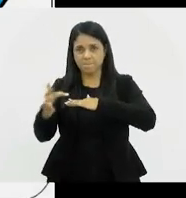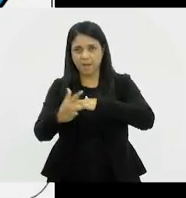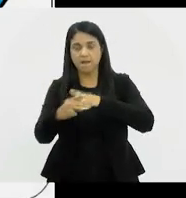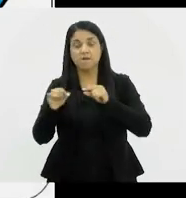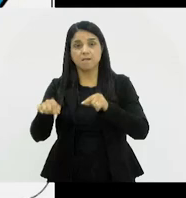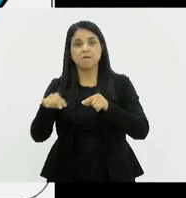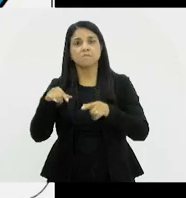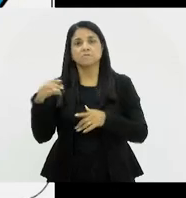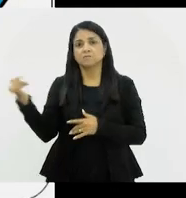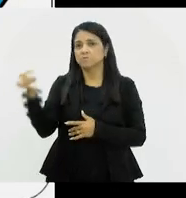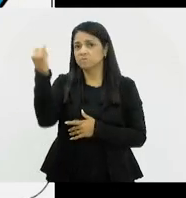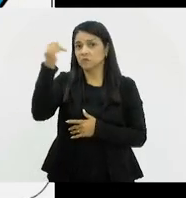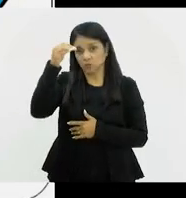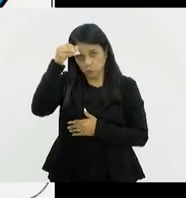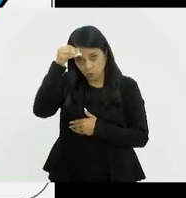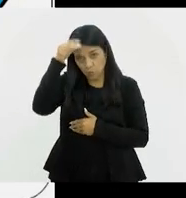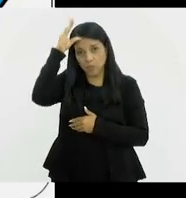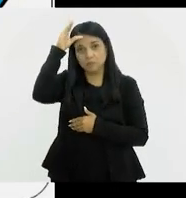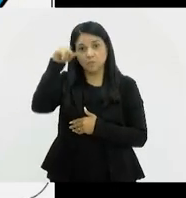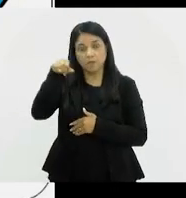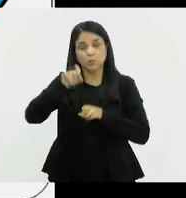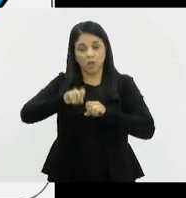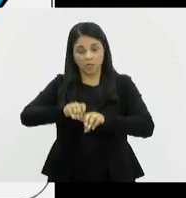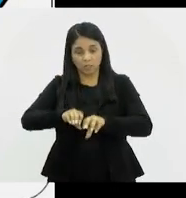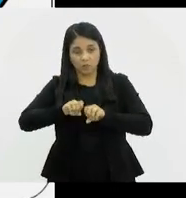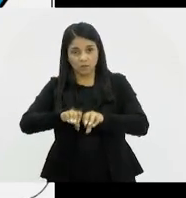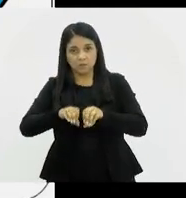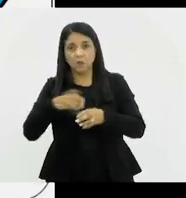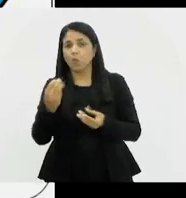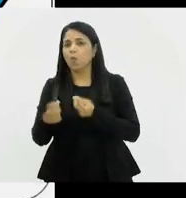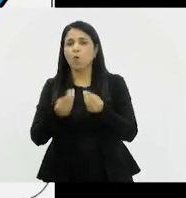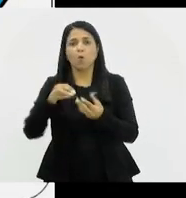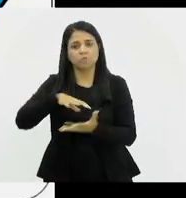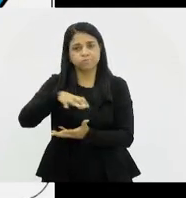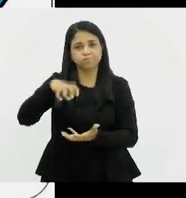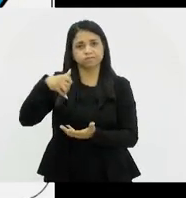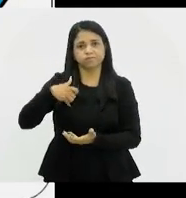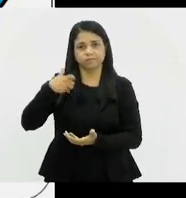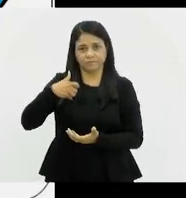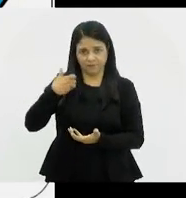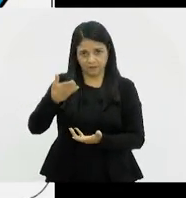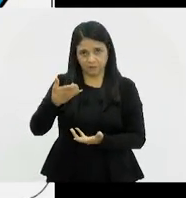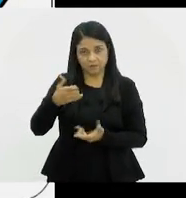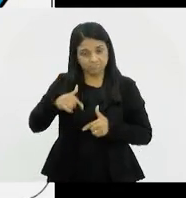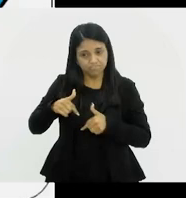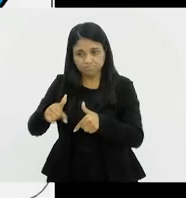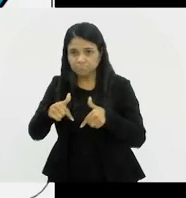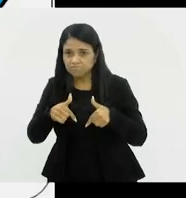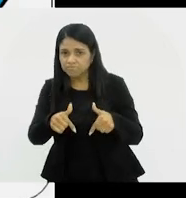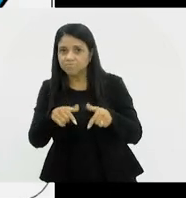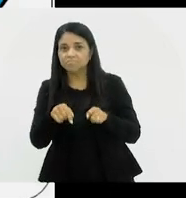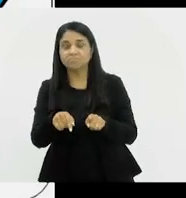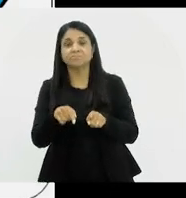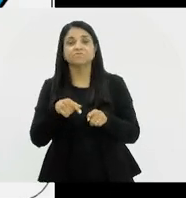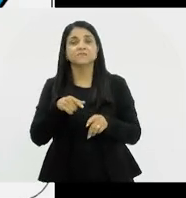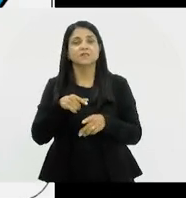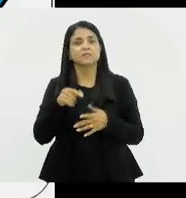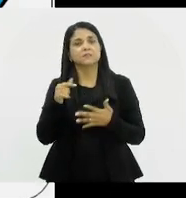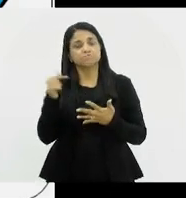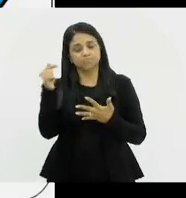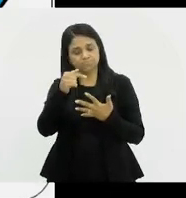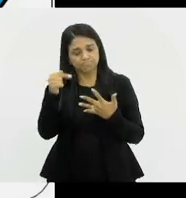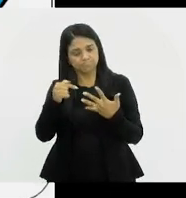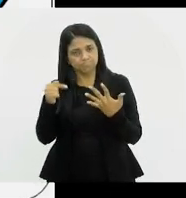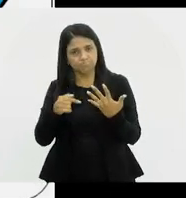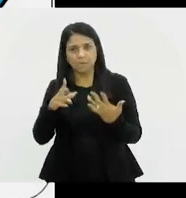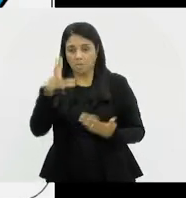o conhecimento, a educação sobre o envelhecimento ativo. Determinantes pessoais, aí também entra um pouco